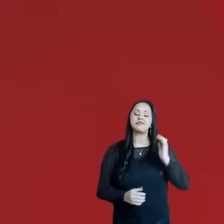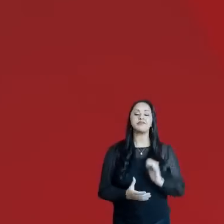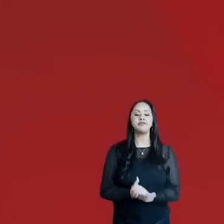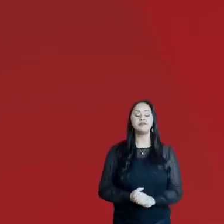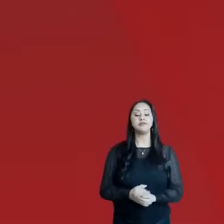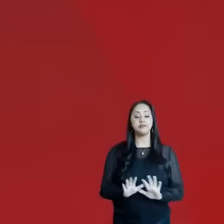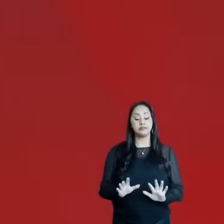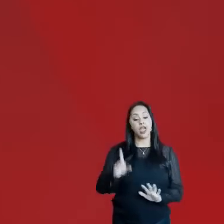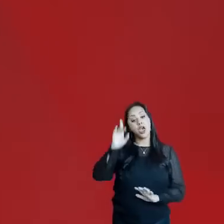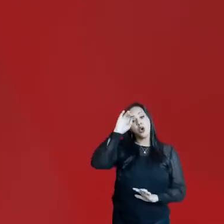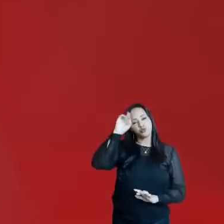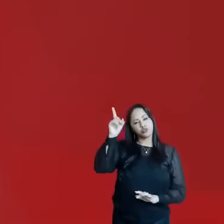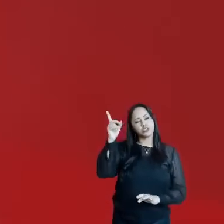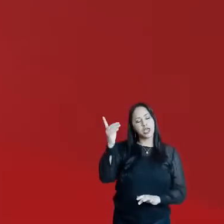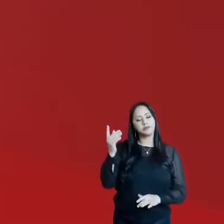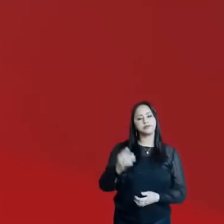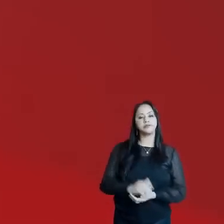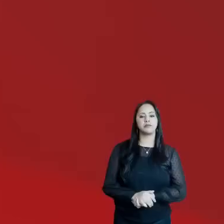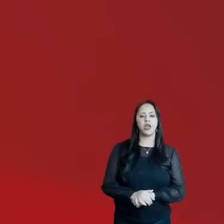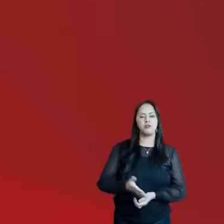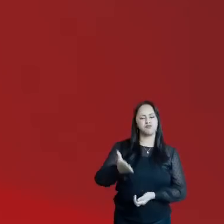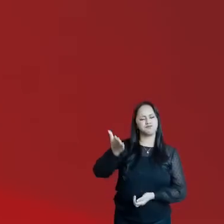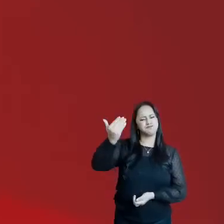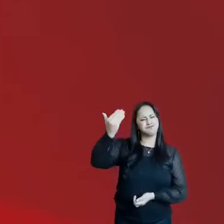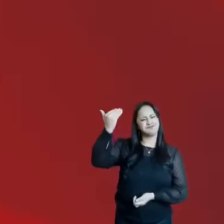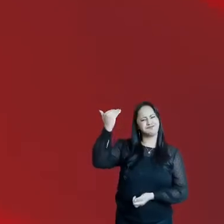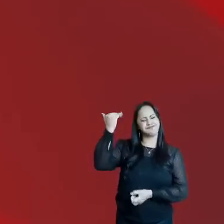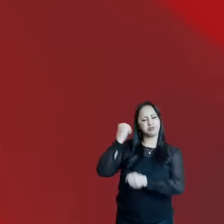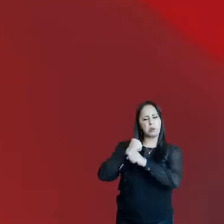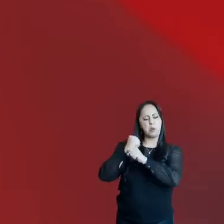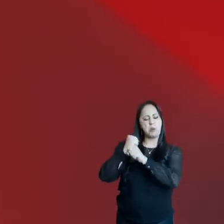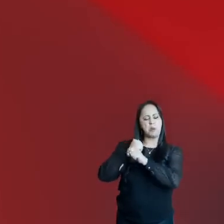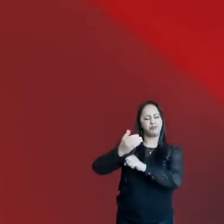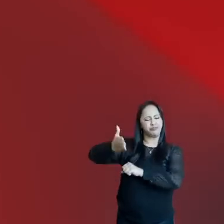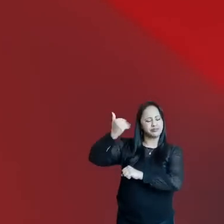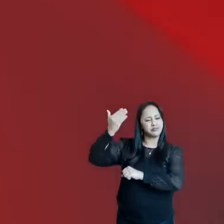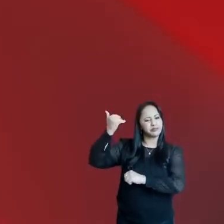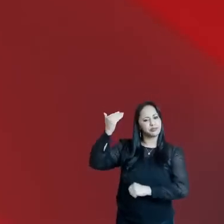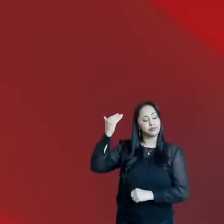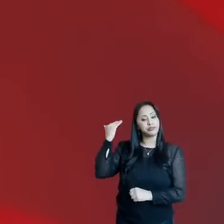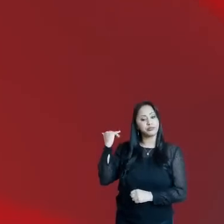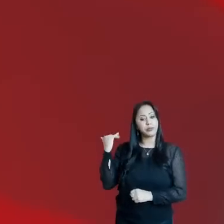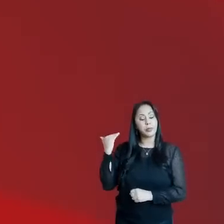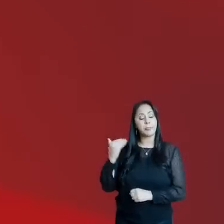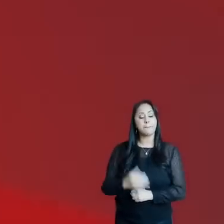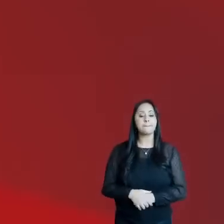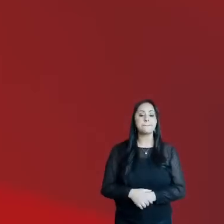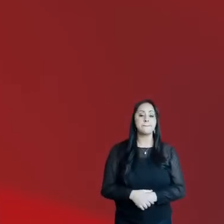um dia... Muitos anos atrás, muitos anos atrás,